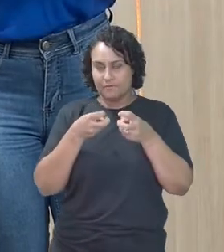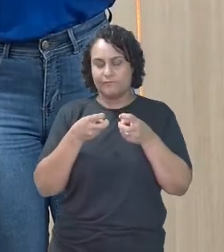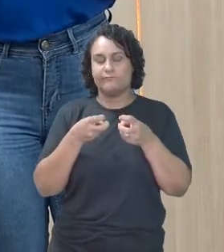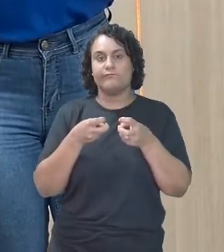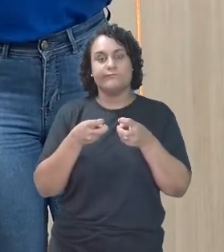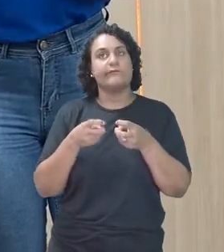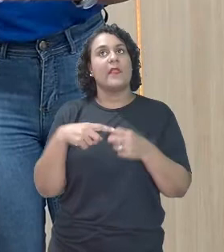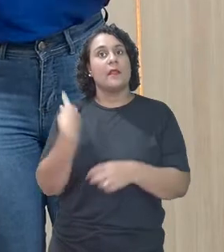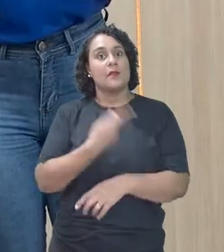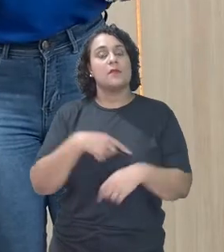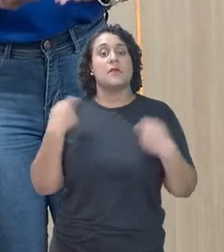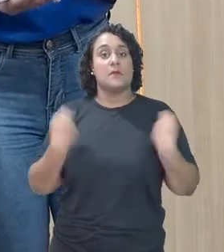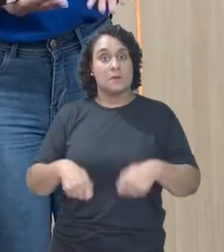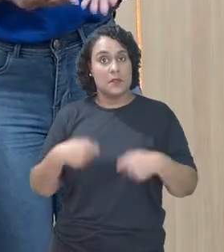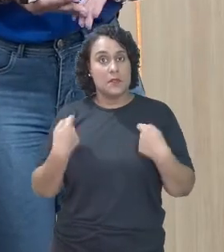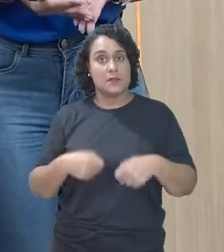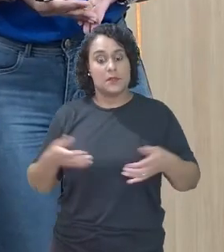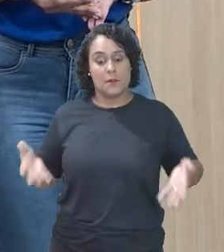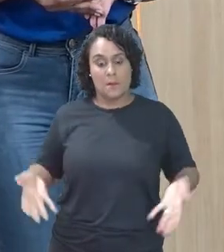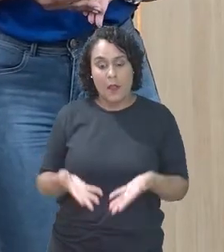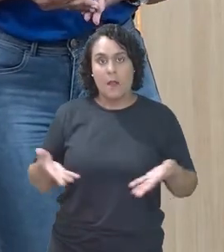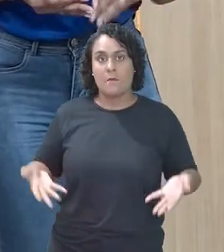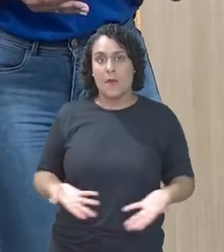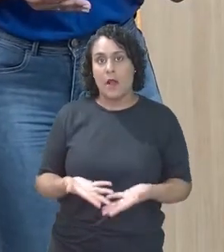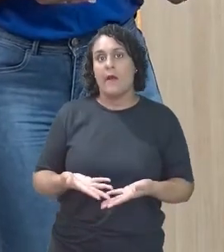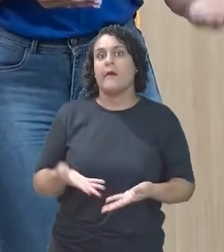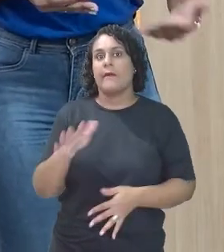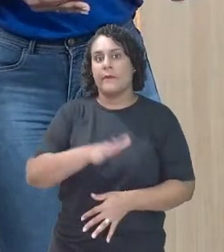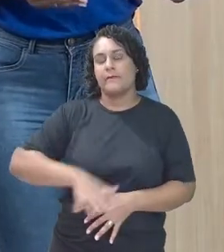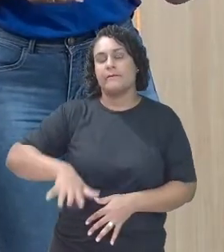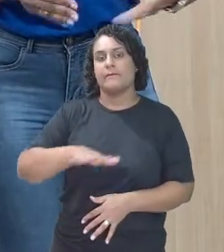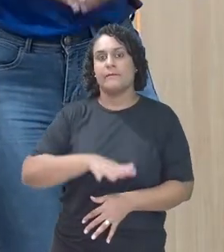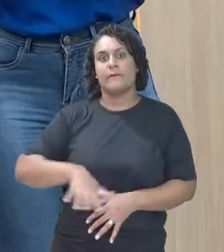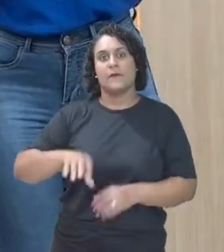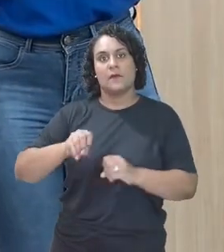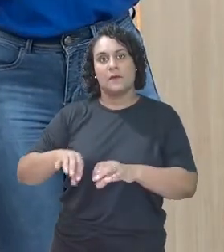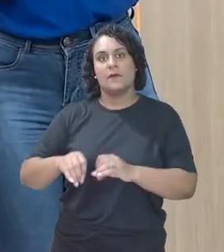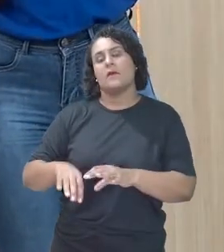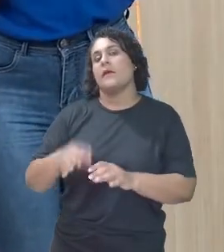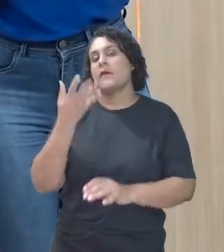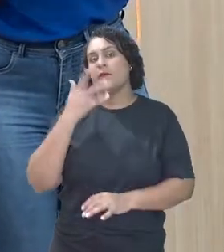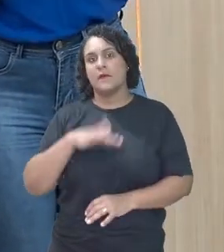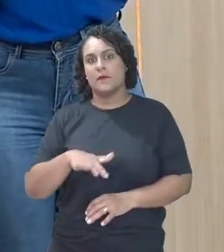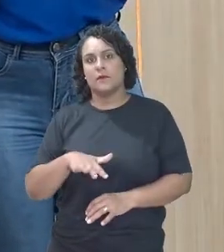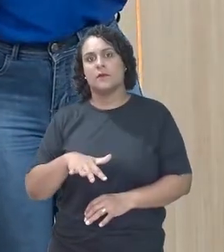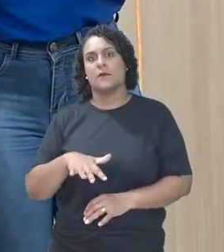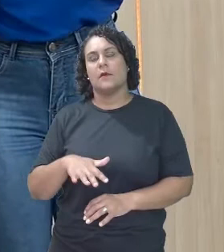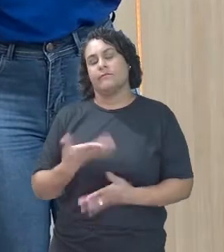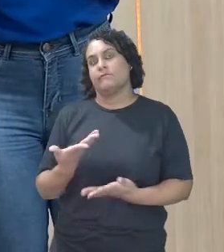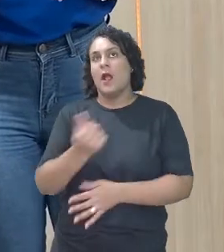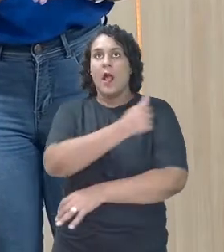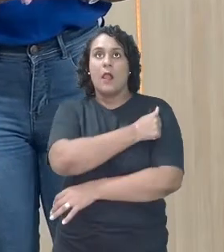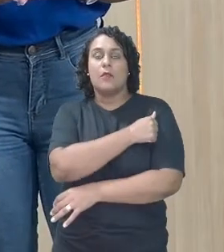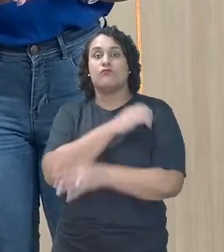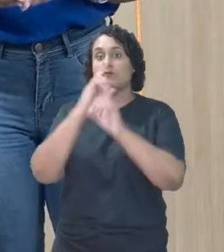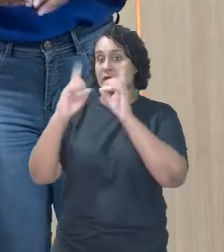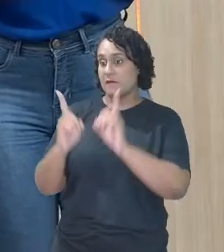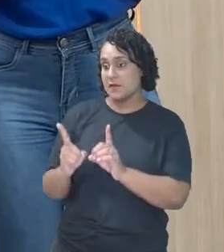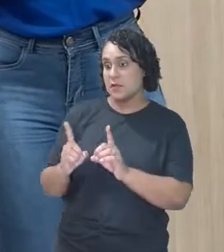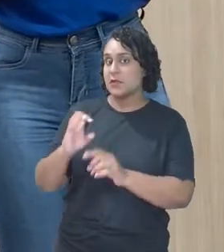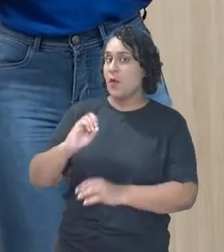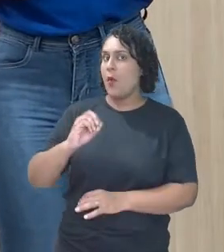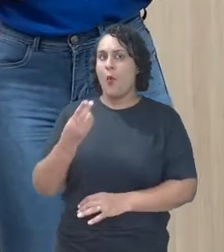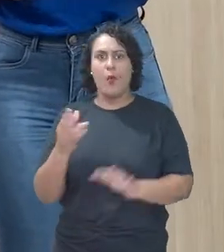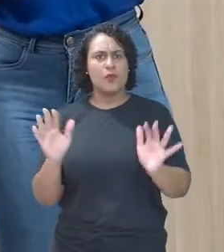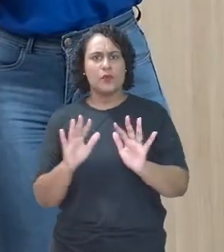né? E que a gente precisa trabalhar isso na educação infantil com os estudantes com deficiência ou não, com todos os estudantes na realidade, né?